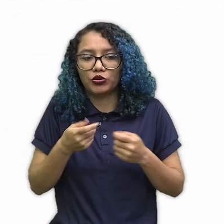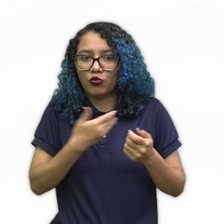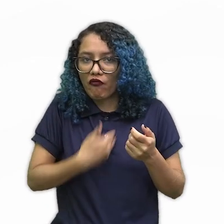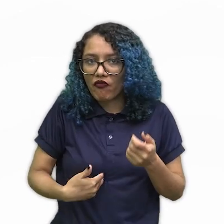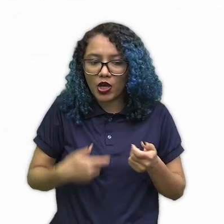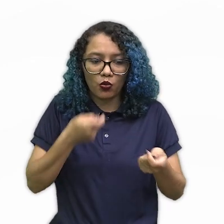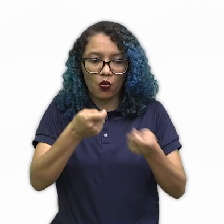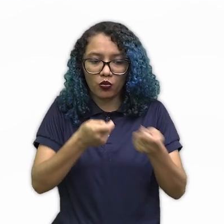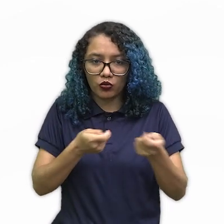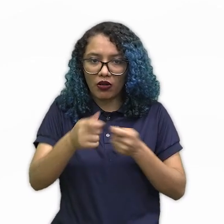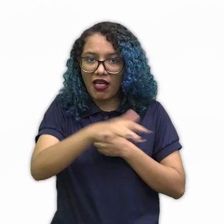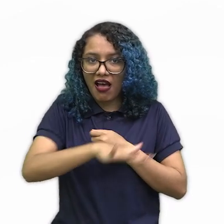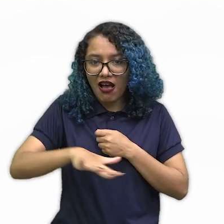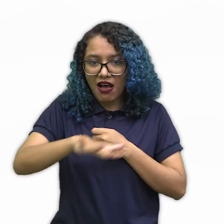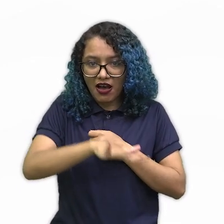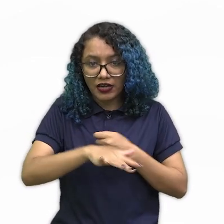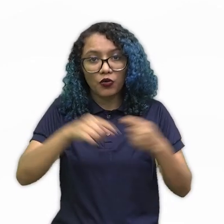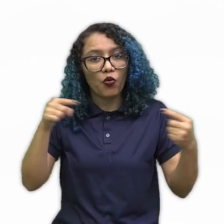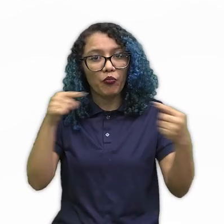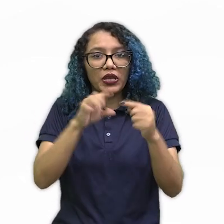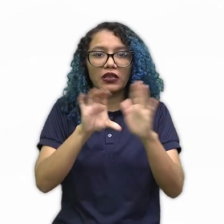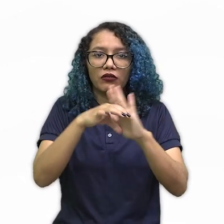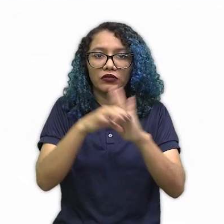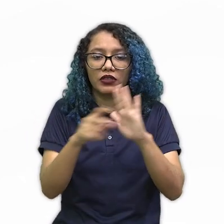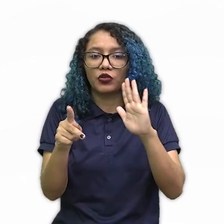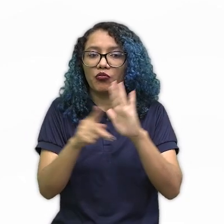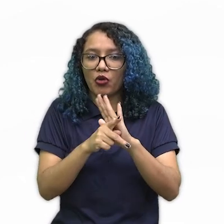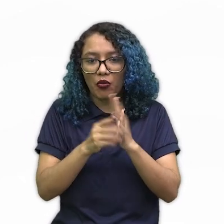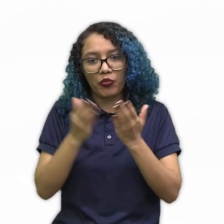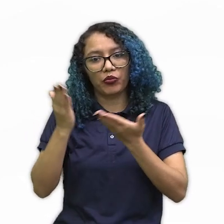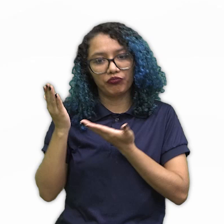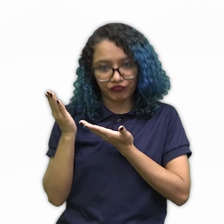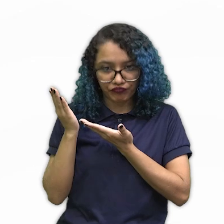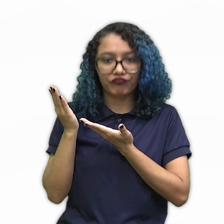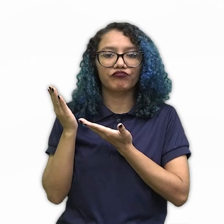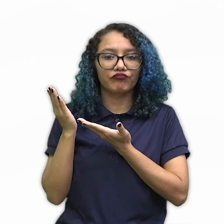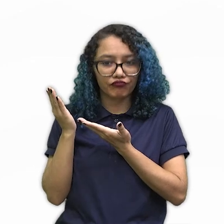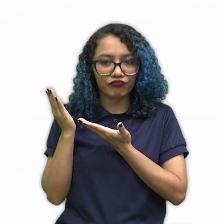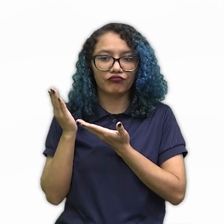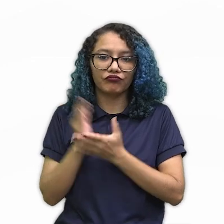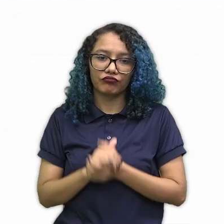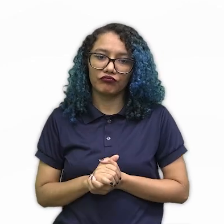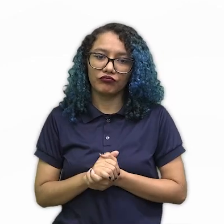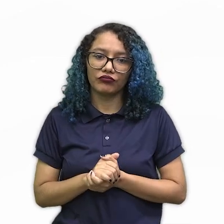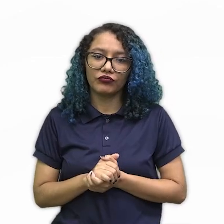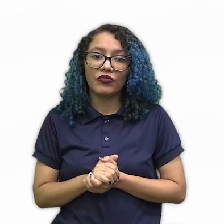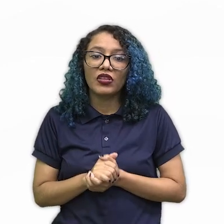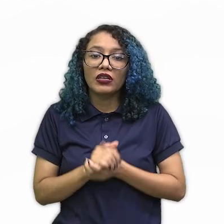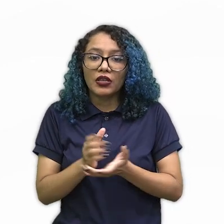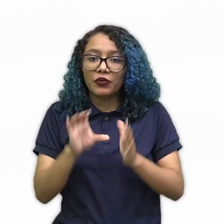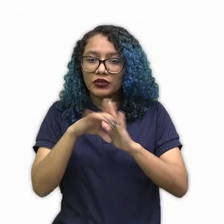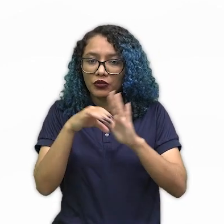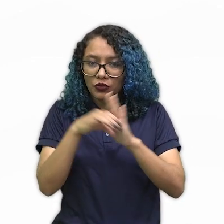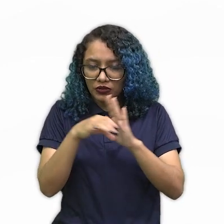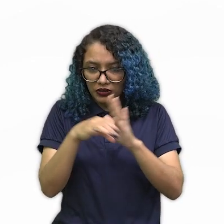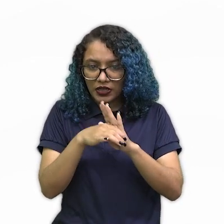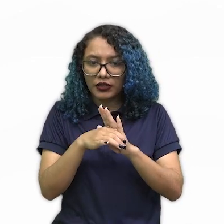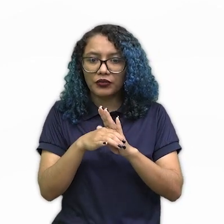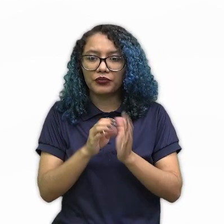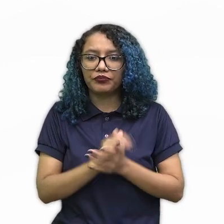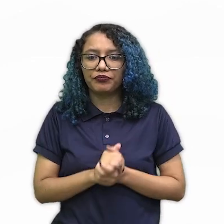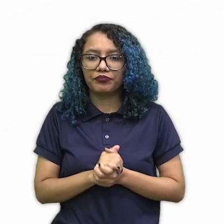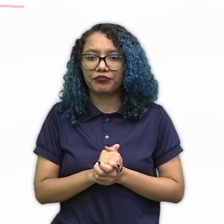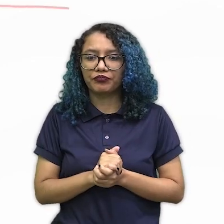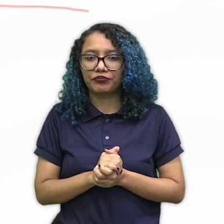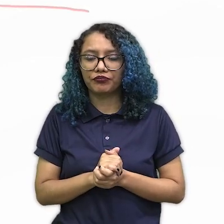gente tem, a partir daí, o chamado território. O conceito de território como categoria de análise da geografia, ele teve sua